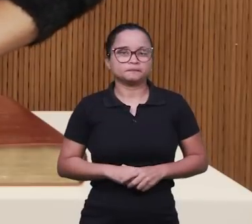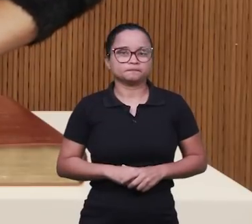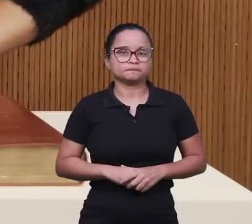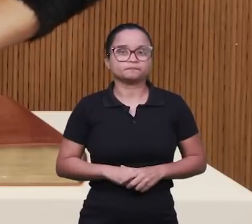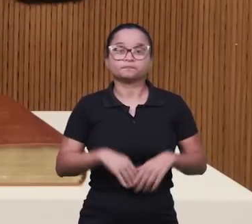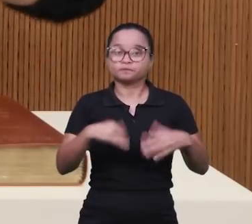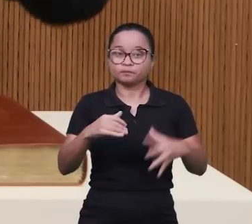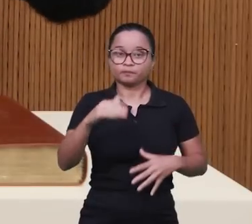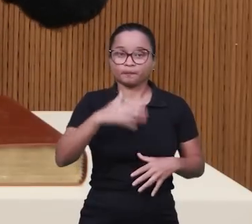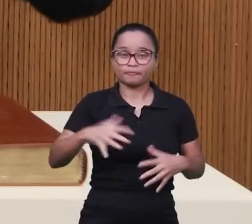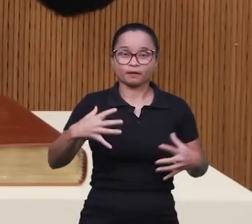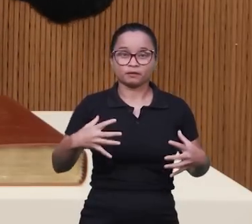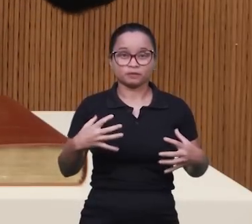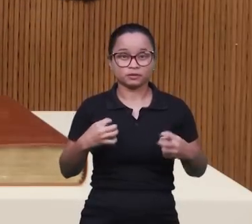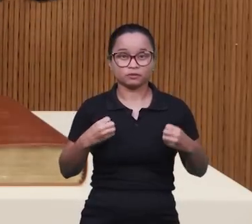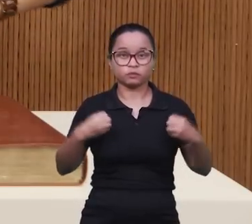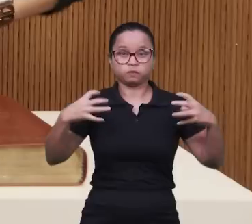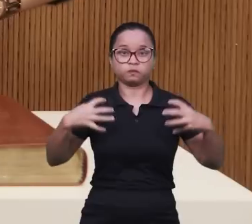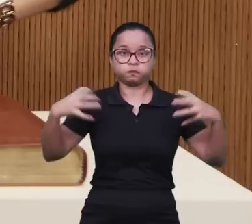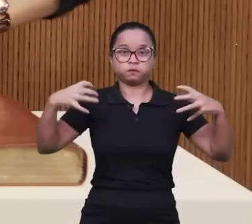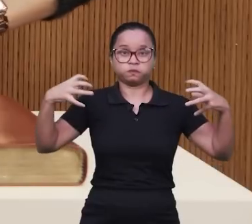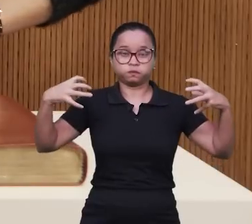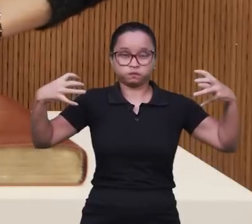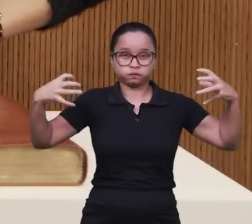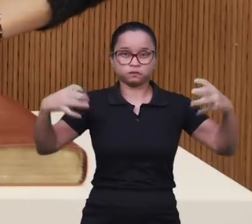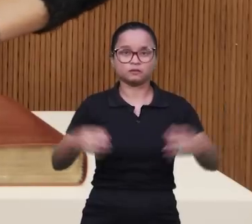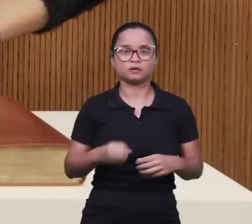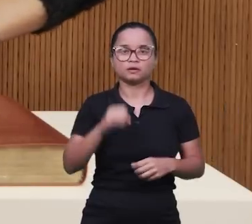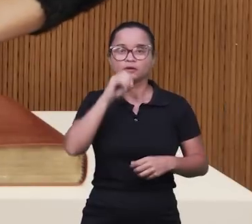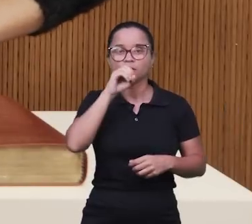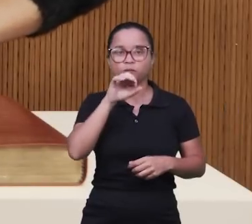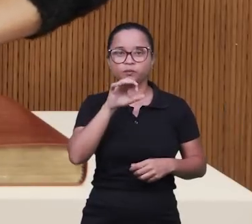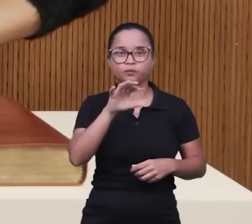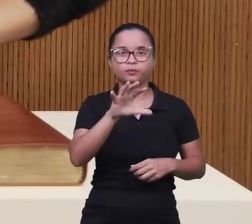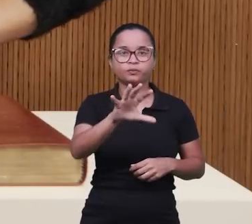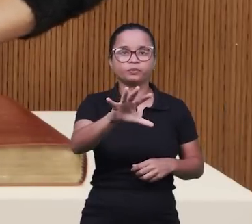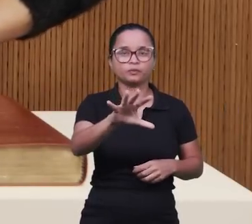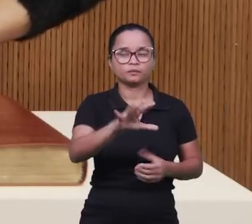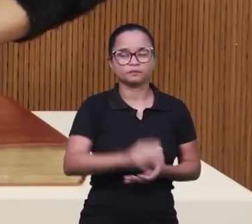Essa região, ela vai se expandindo. Solta todo o ar.